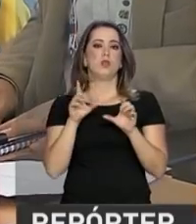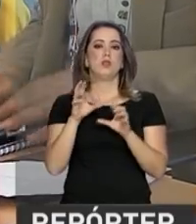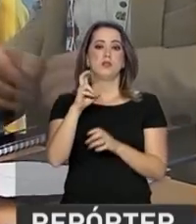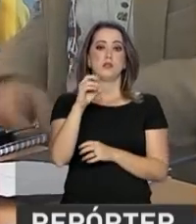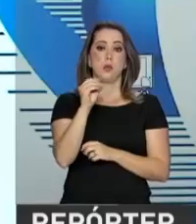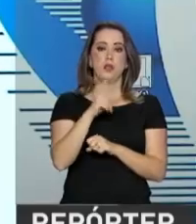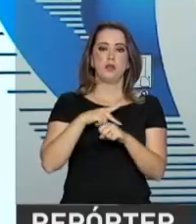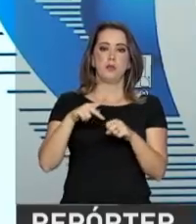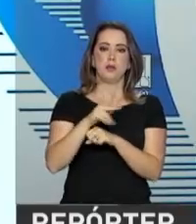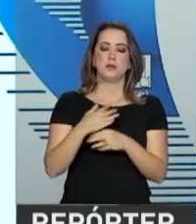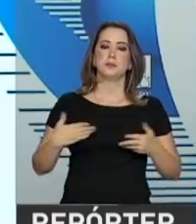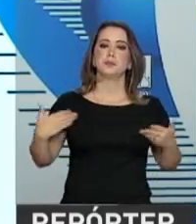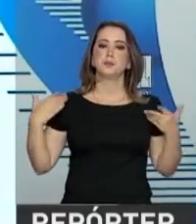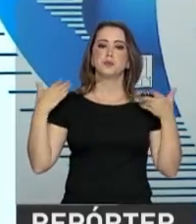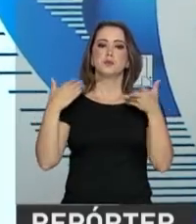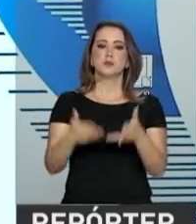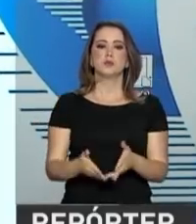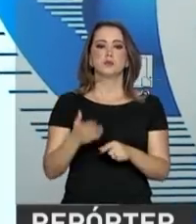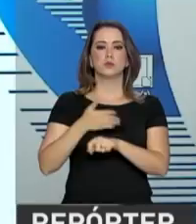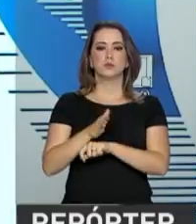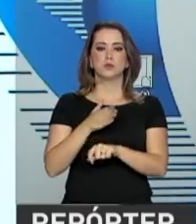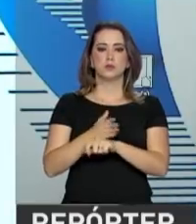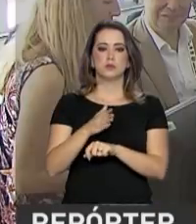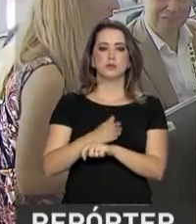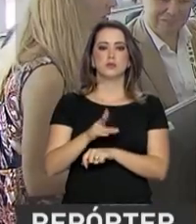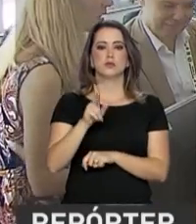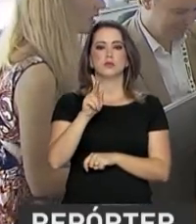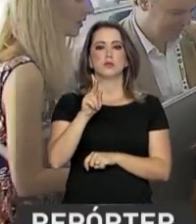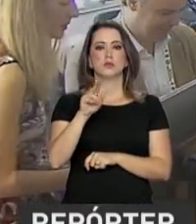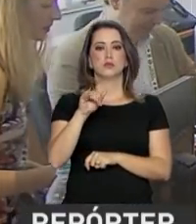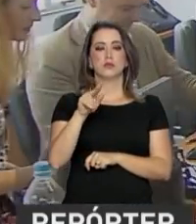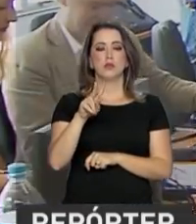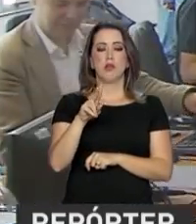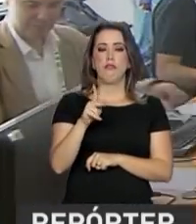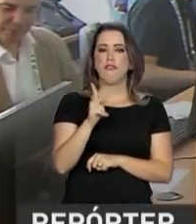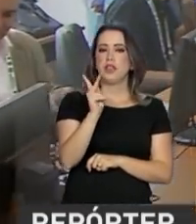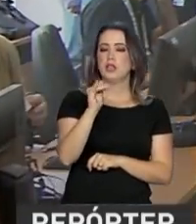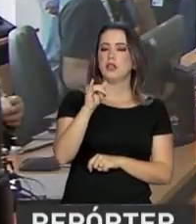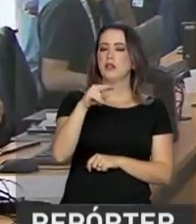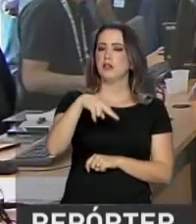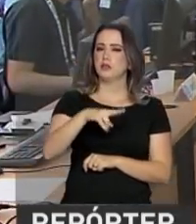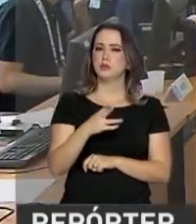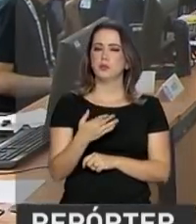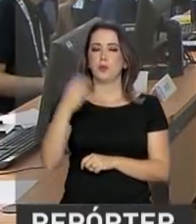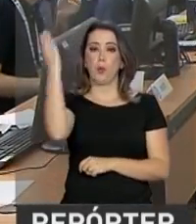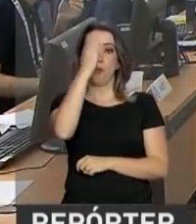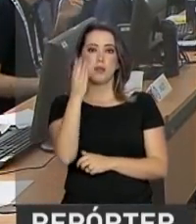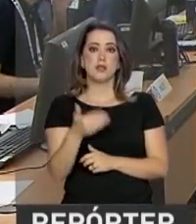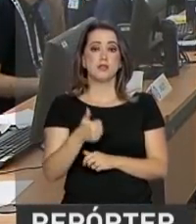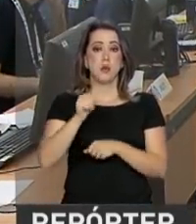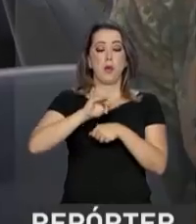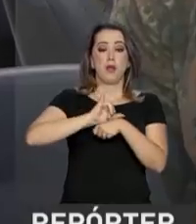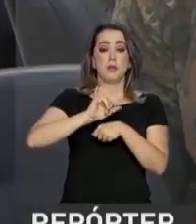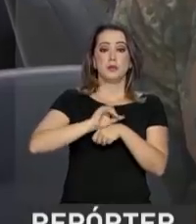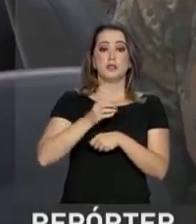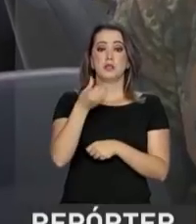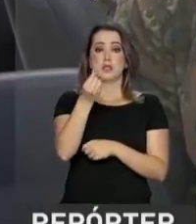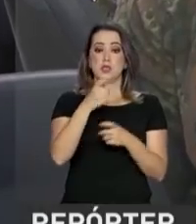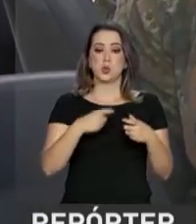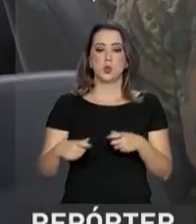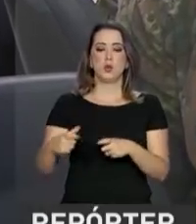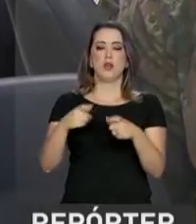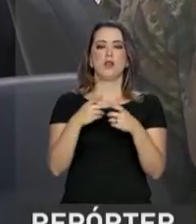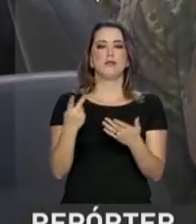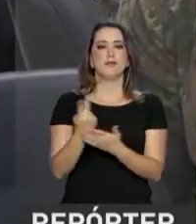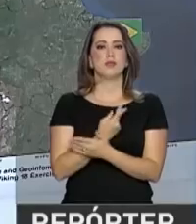50 países participam do Exercício Viking. Pela primeira vez, o Brasil sedia um dos 6 pontos de